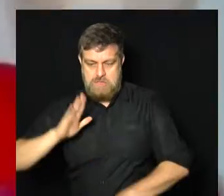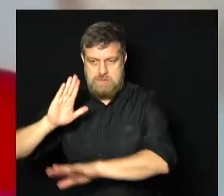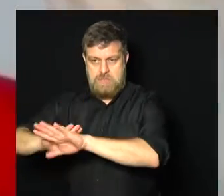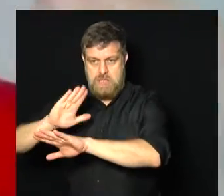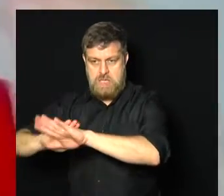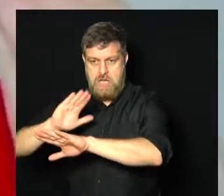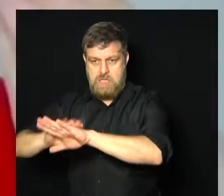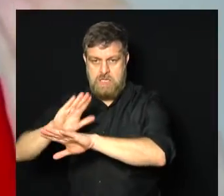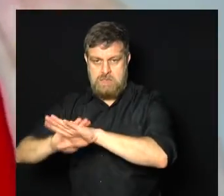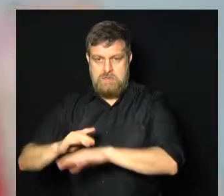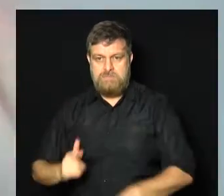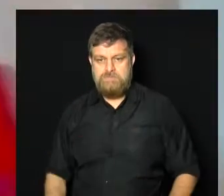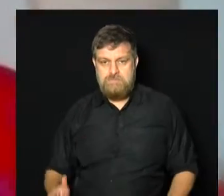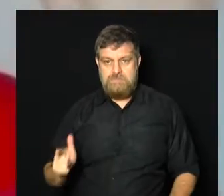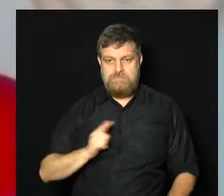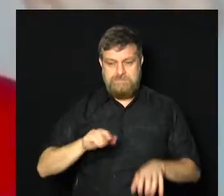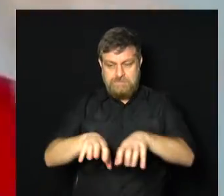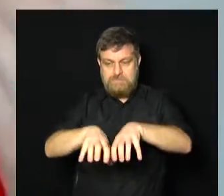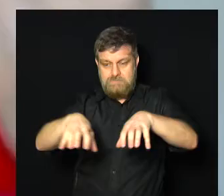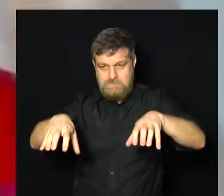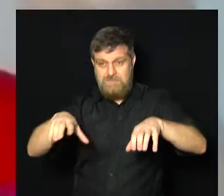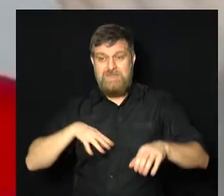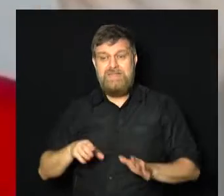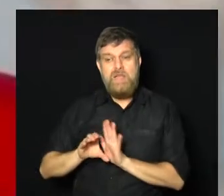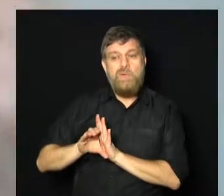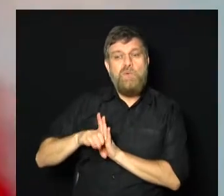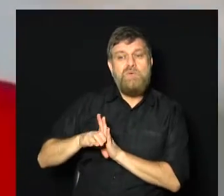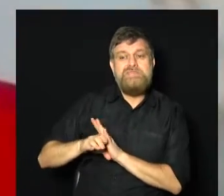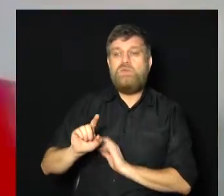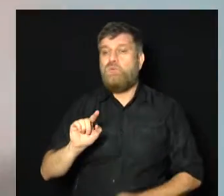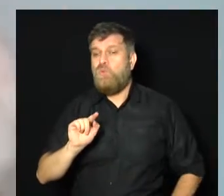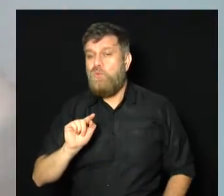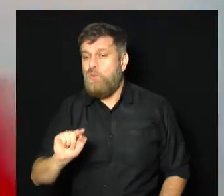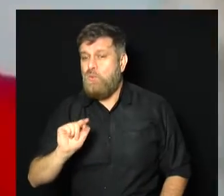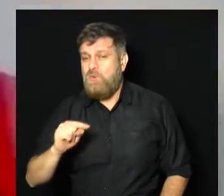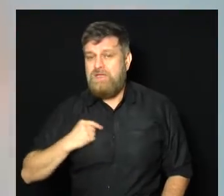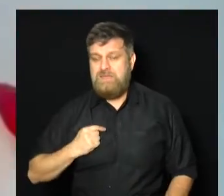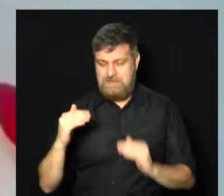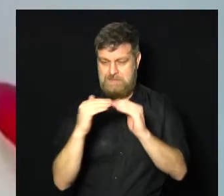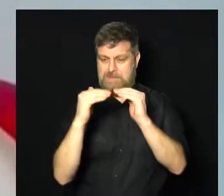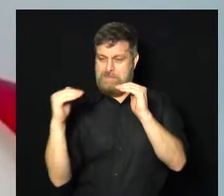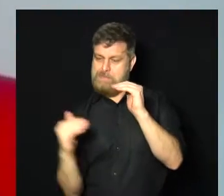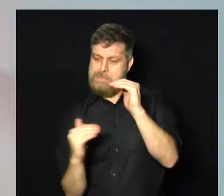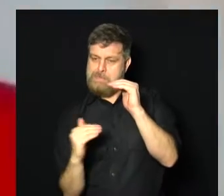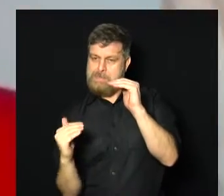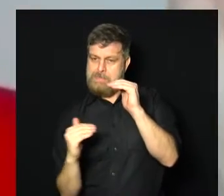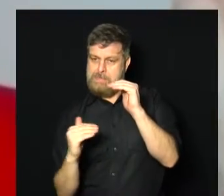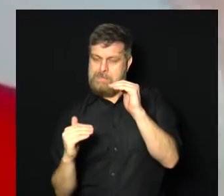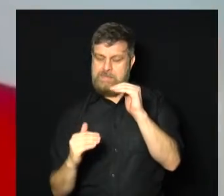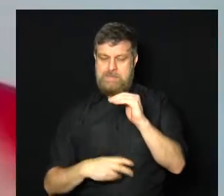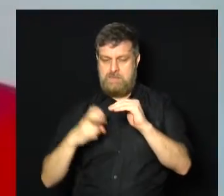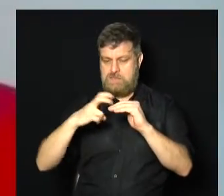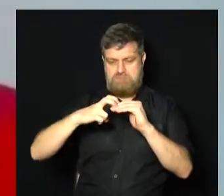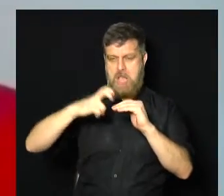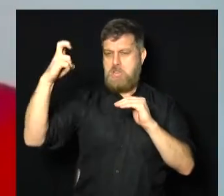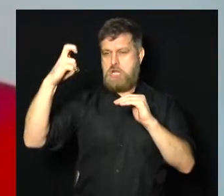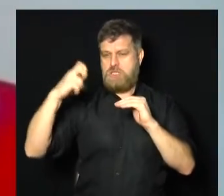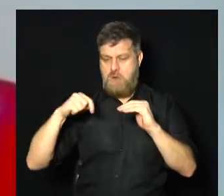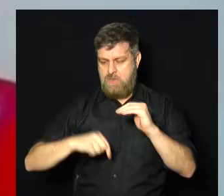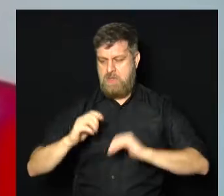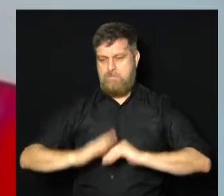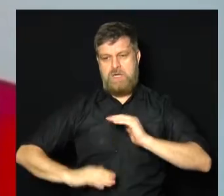por trás dessa separação tem essa concepção de hierarquia entre o trabalho intelectual e o trabalho